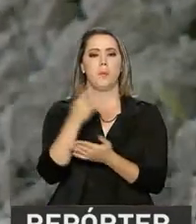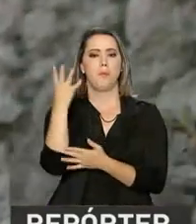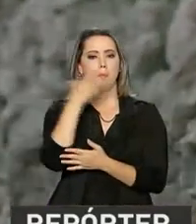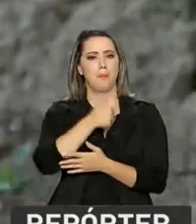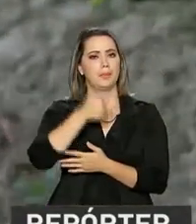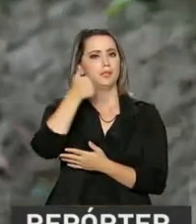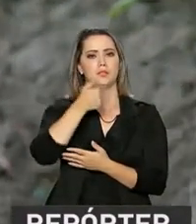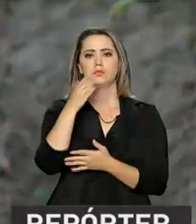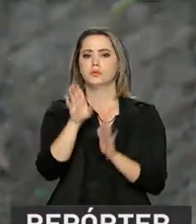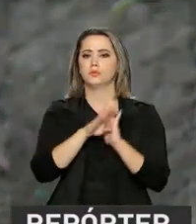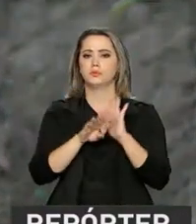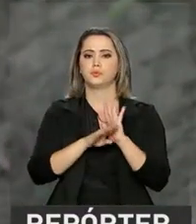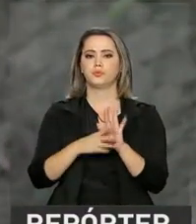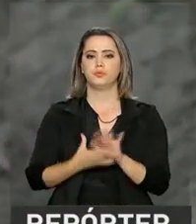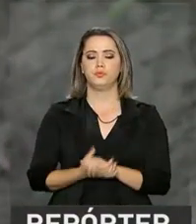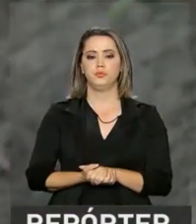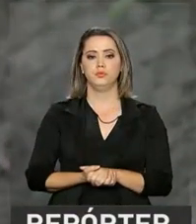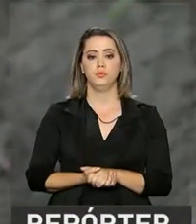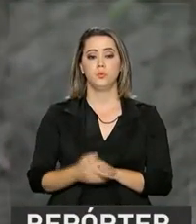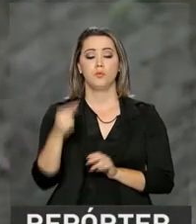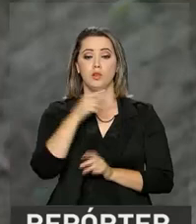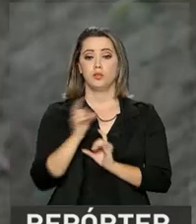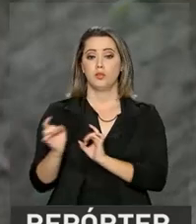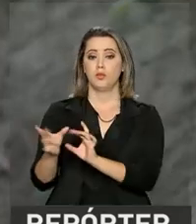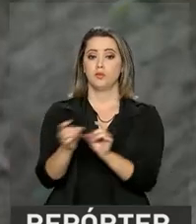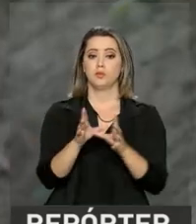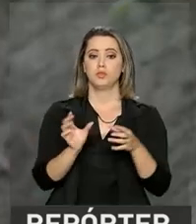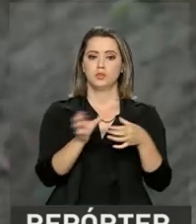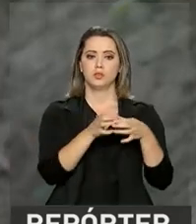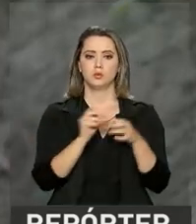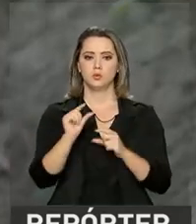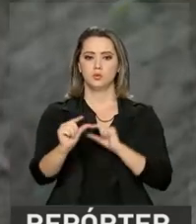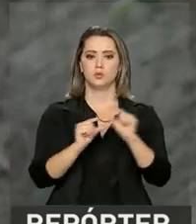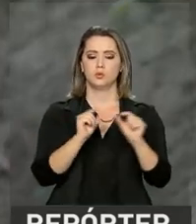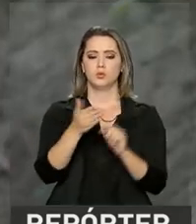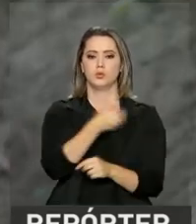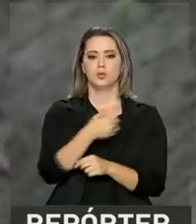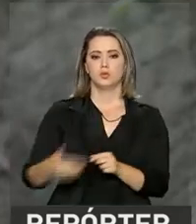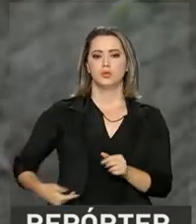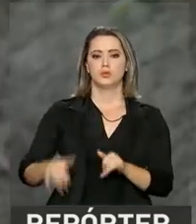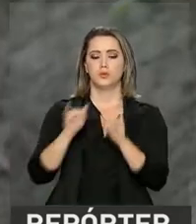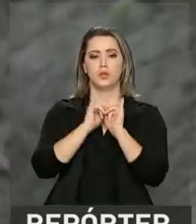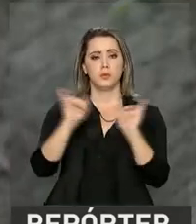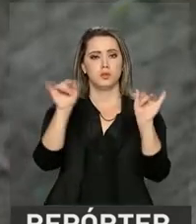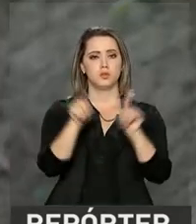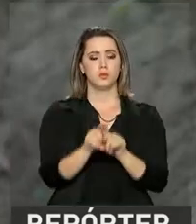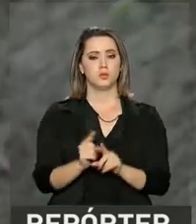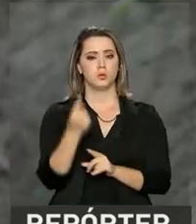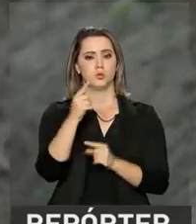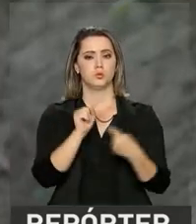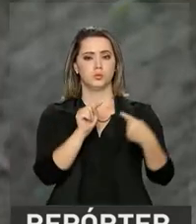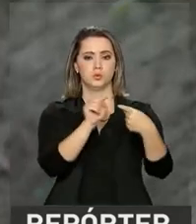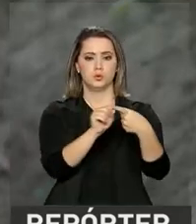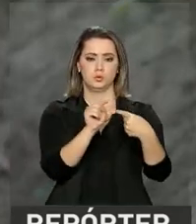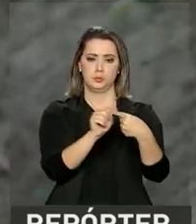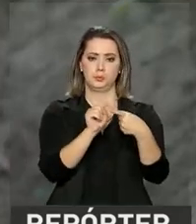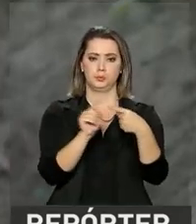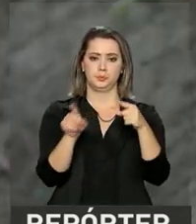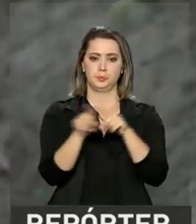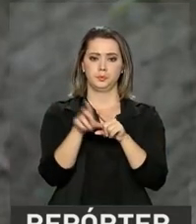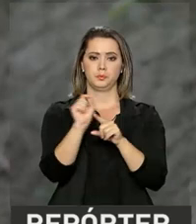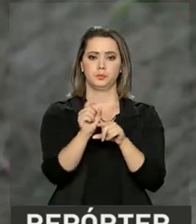exatamente para garantir a venda desses pequenos produtores que o governo anunciou como um dos eixos do plano safra da Agricultura